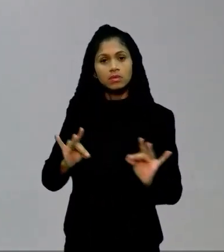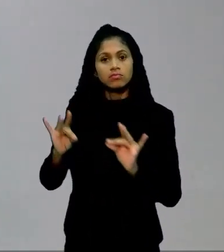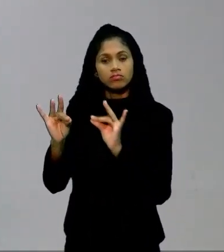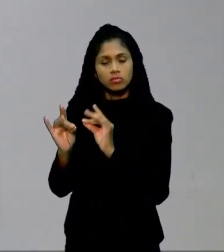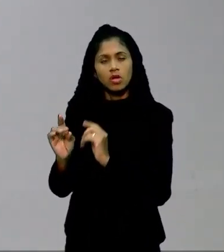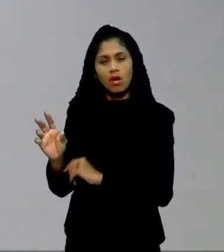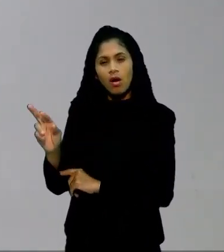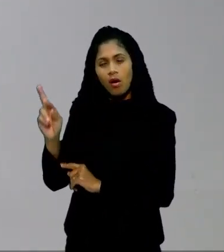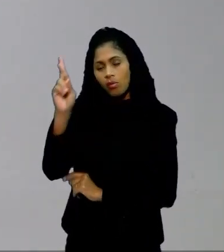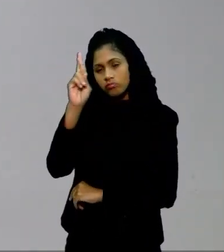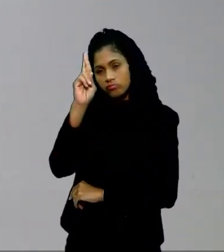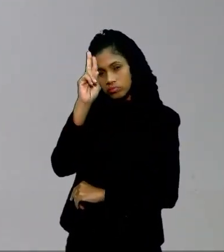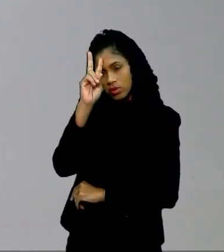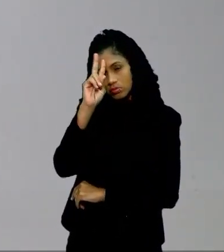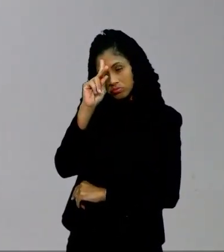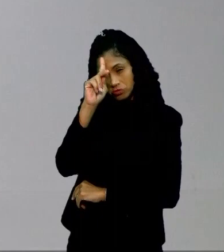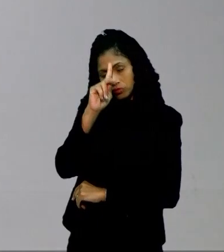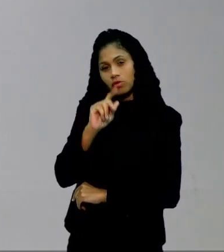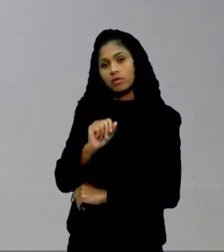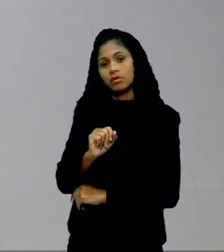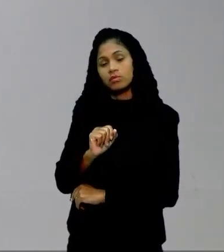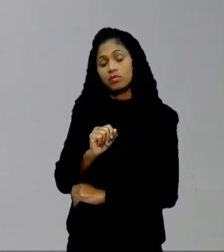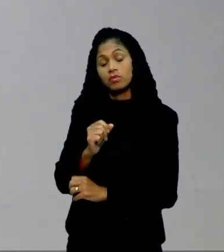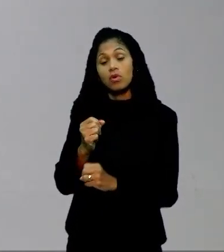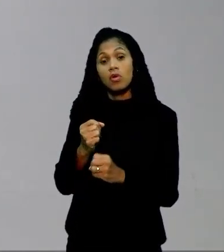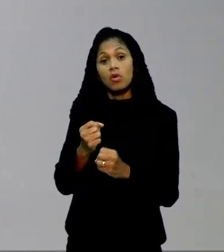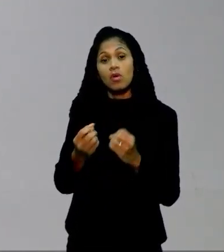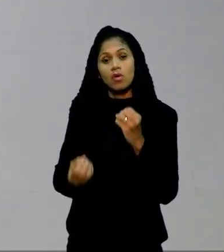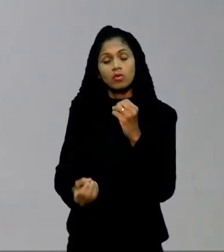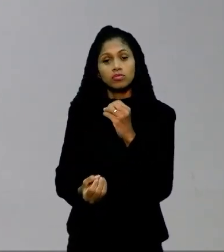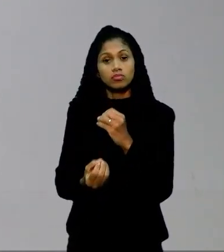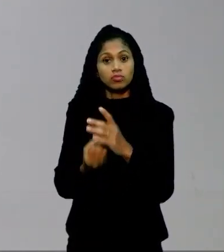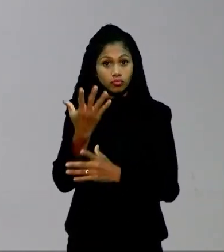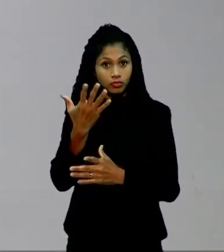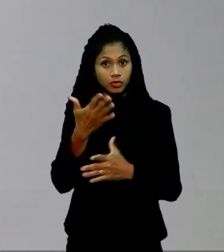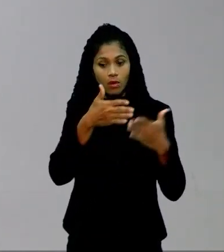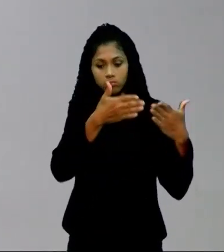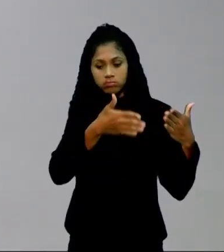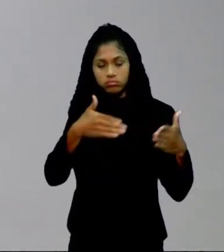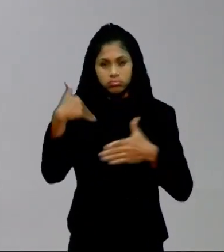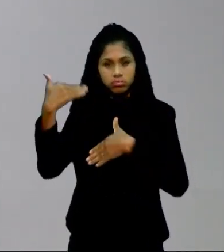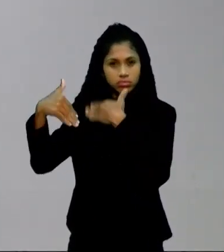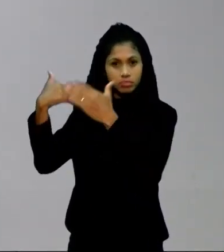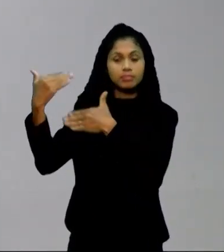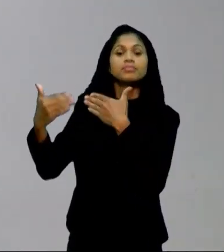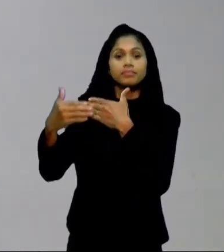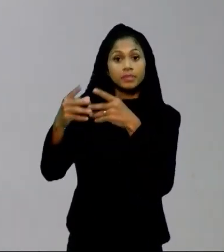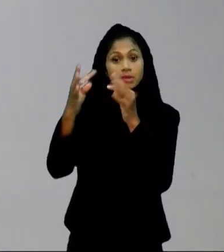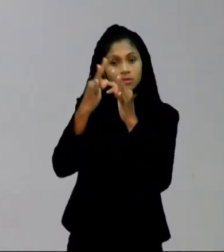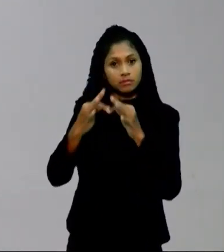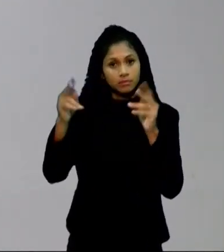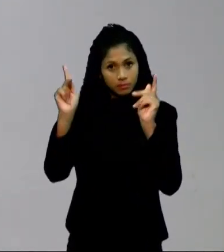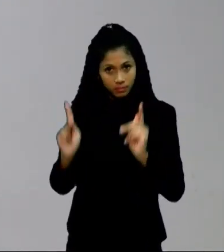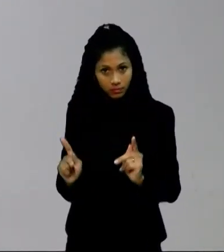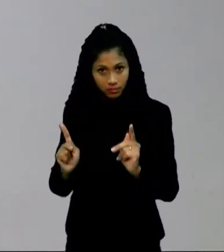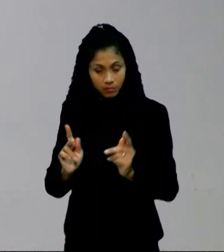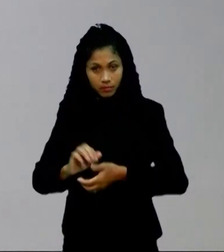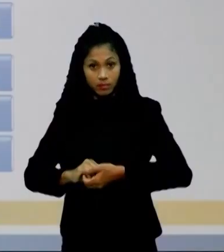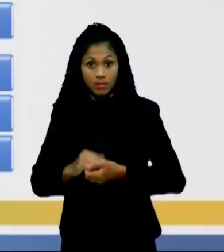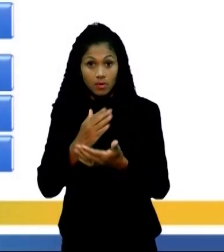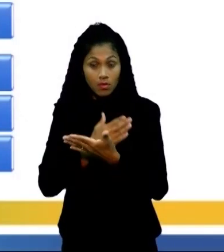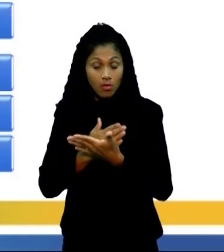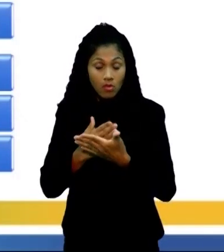vocês acerca da origem e da evolução da tabela periódica. Então, nós vamos começar